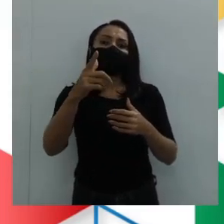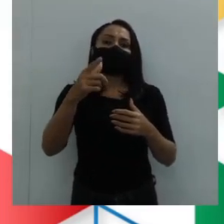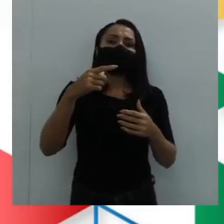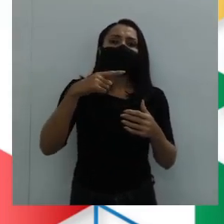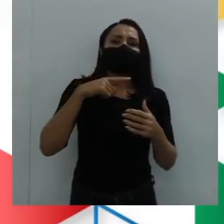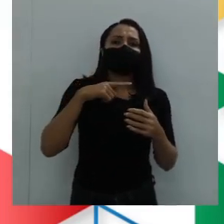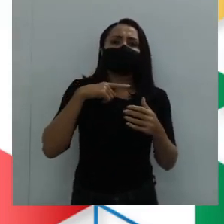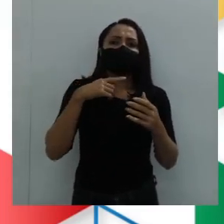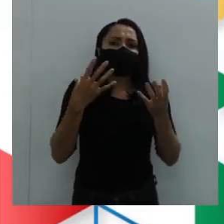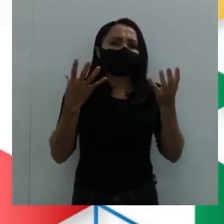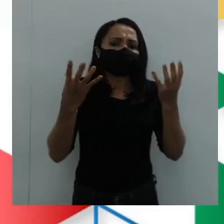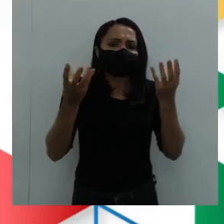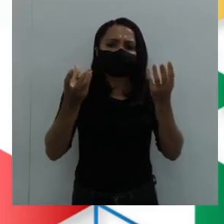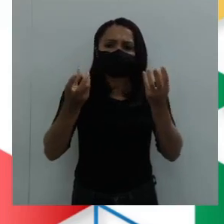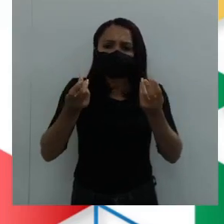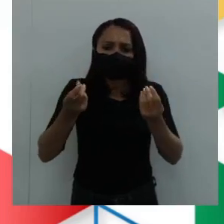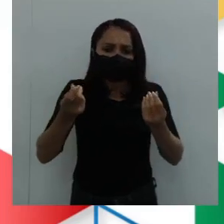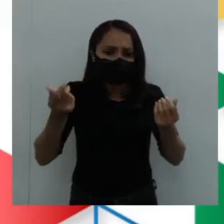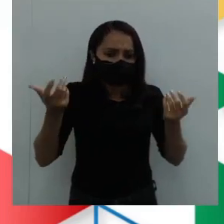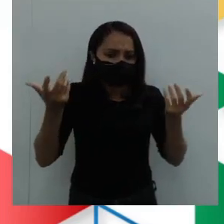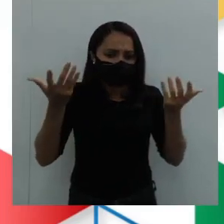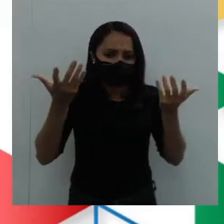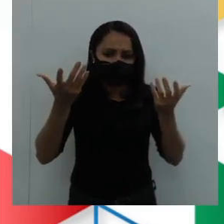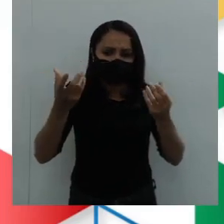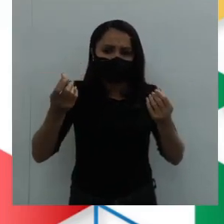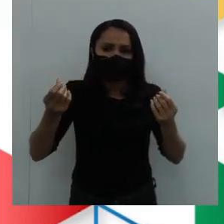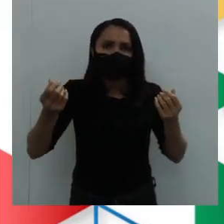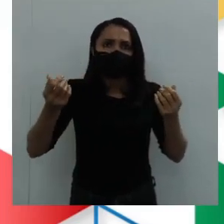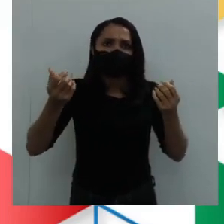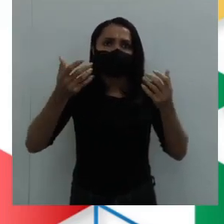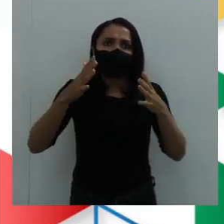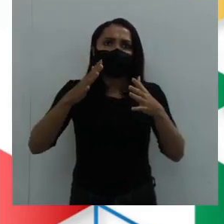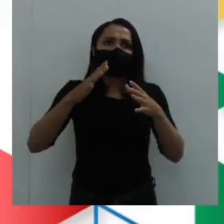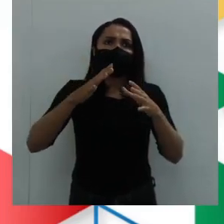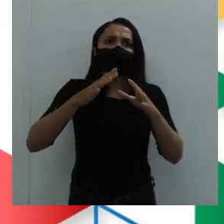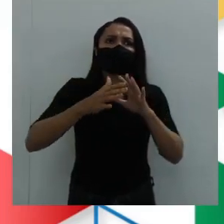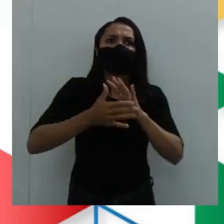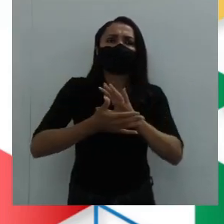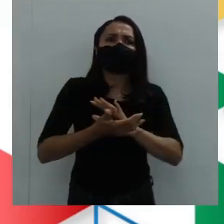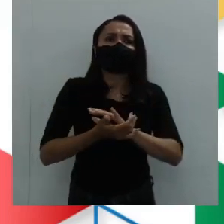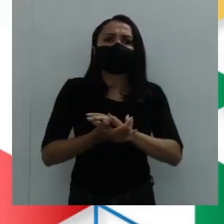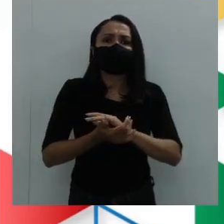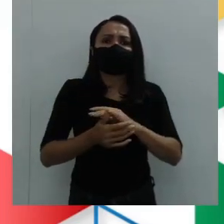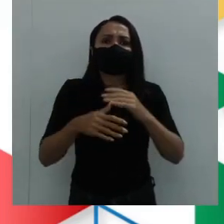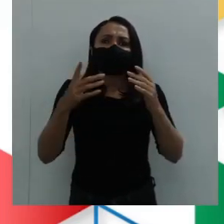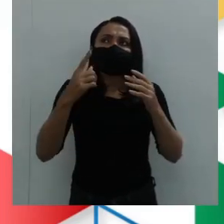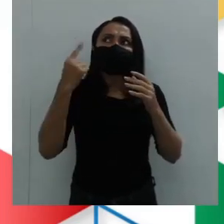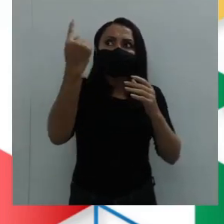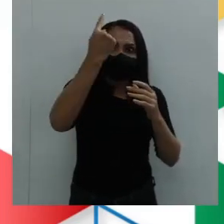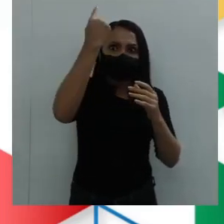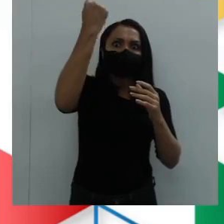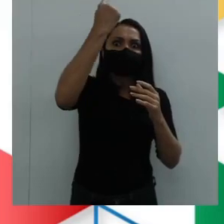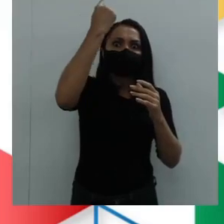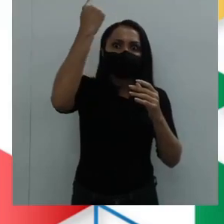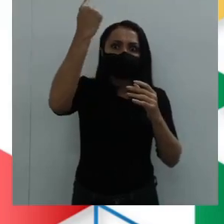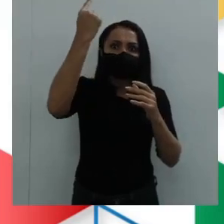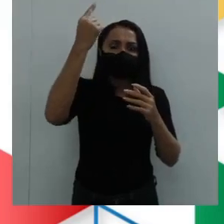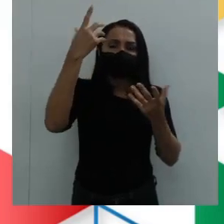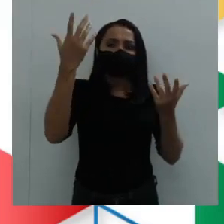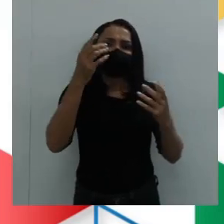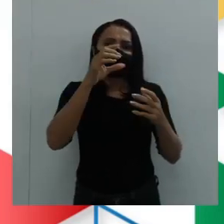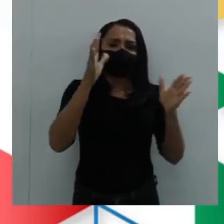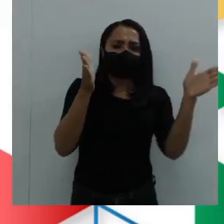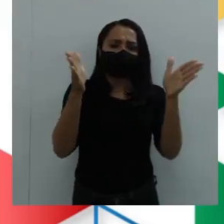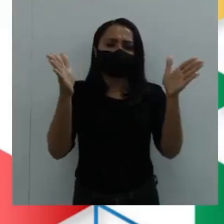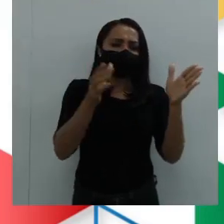espessura. Quando eu falo de espessura, eu estou falando a questão ali da altura, entre 8